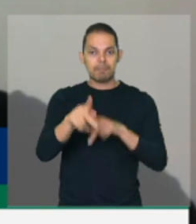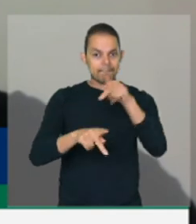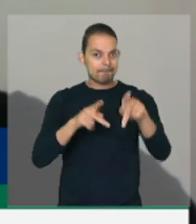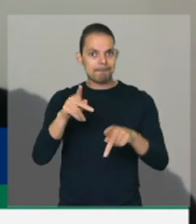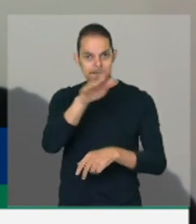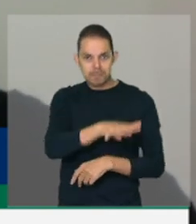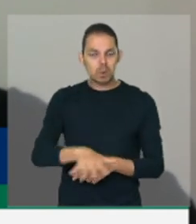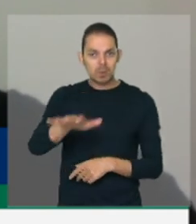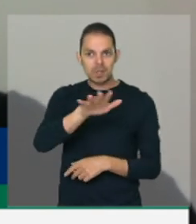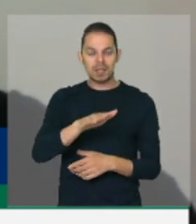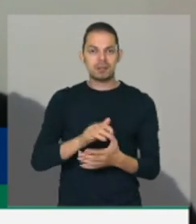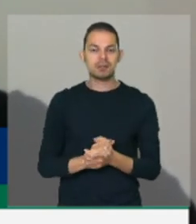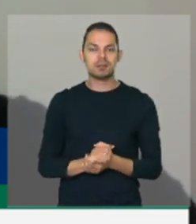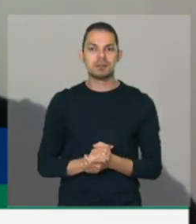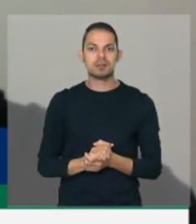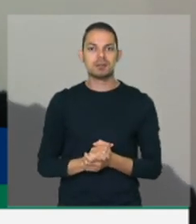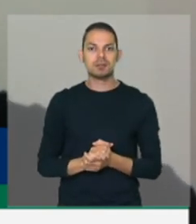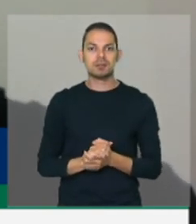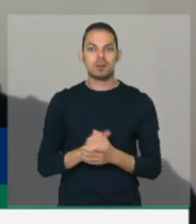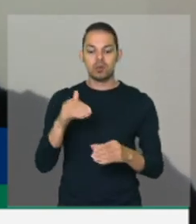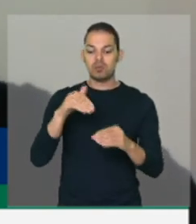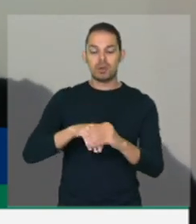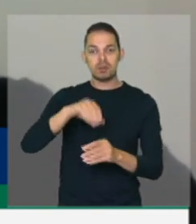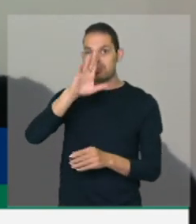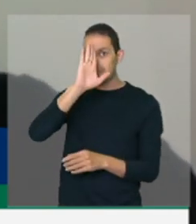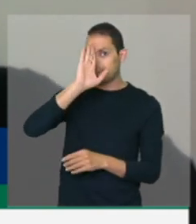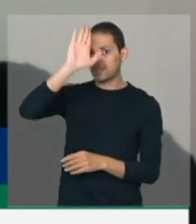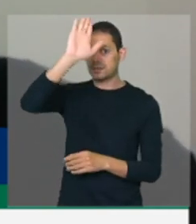popular. Nada está acima disso.